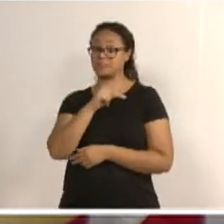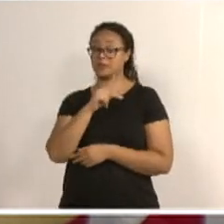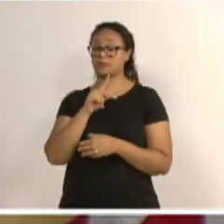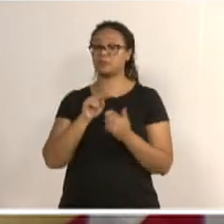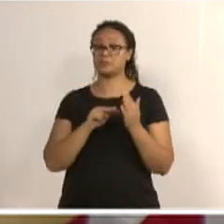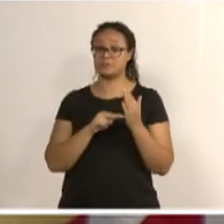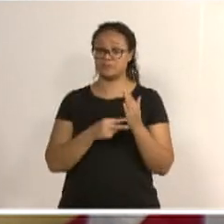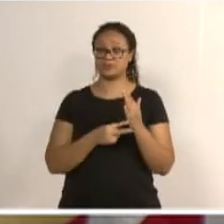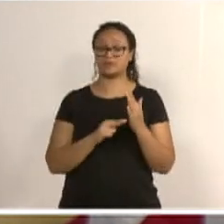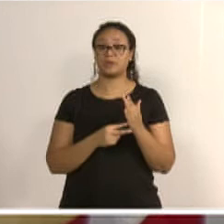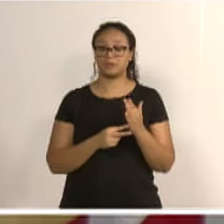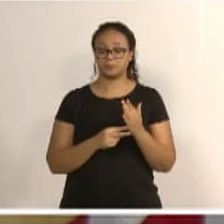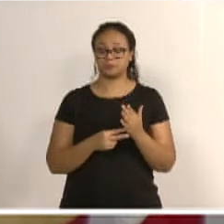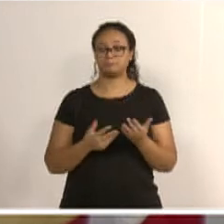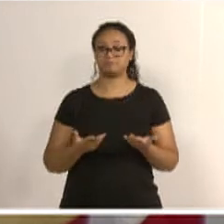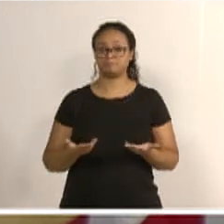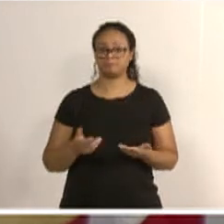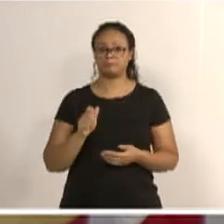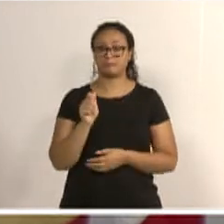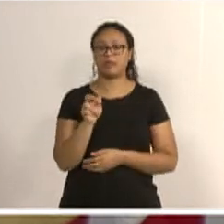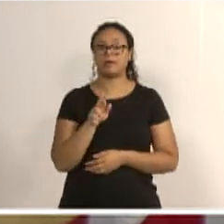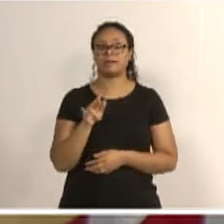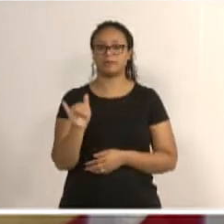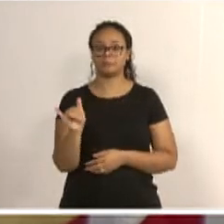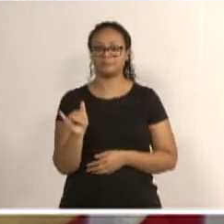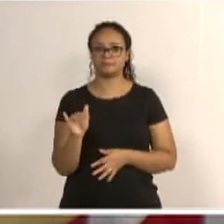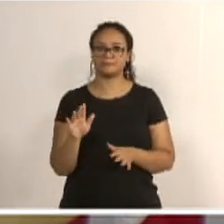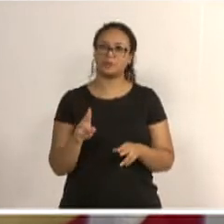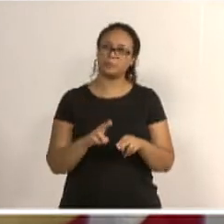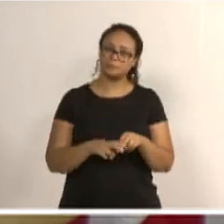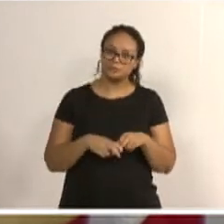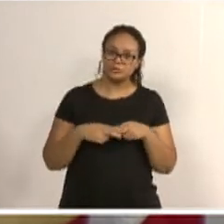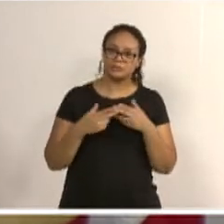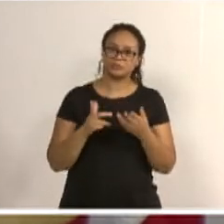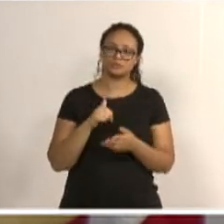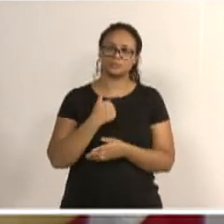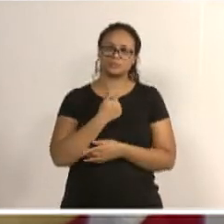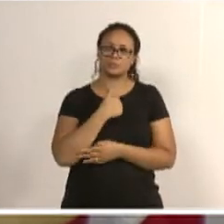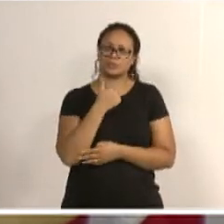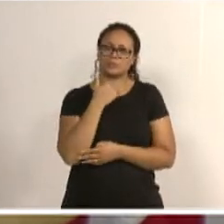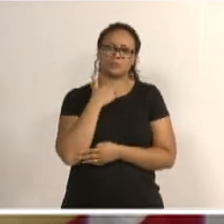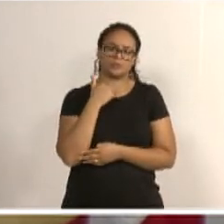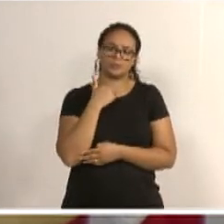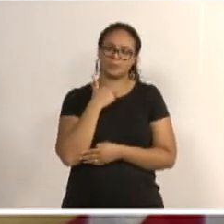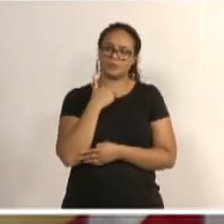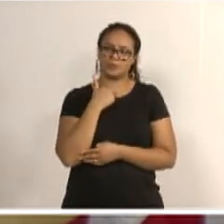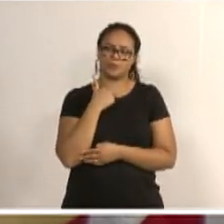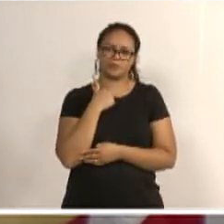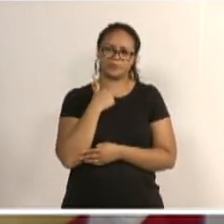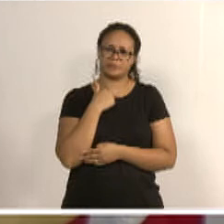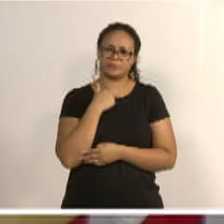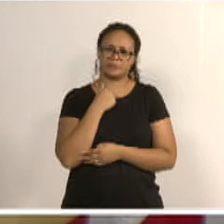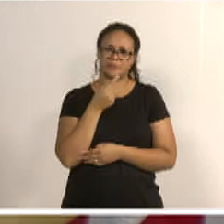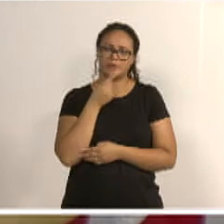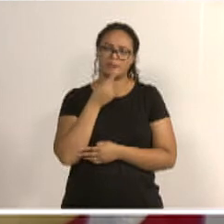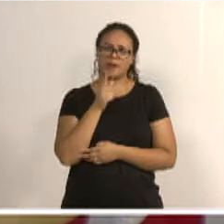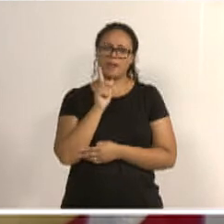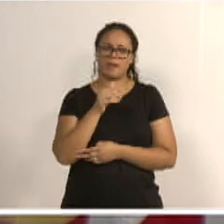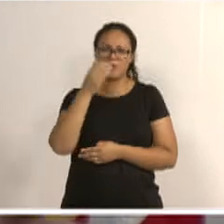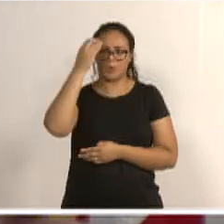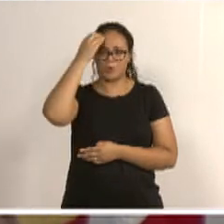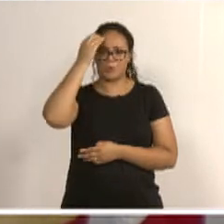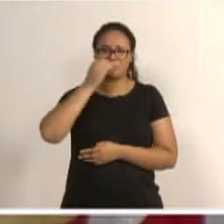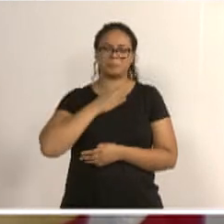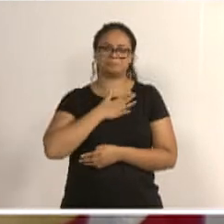Sindetranscol, Ari Gerber. Então, é justamente por isso que nós não podemos colocar na conta do prefeito Napoleão o